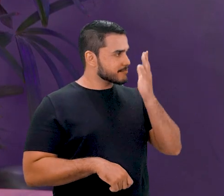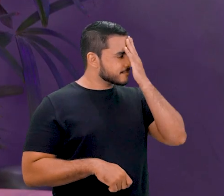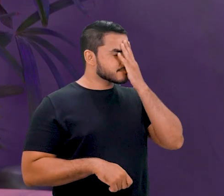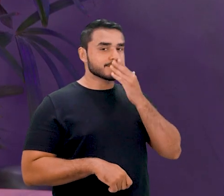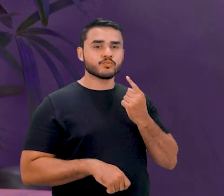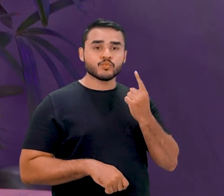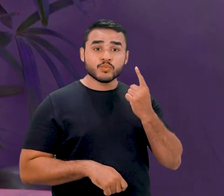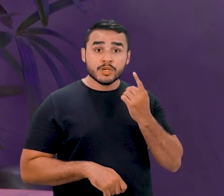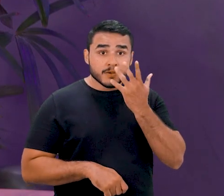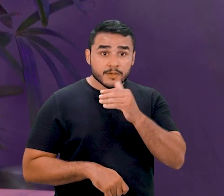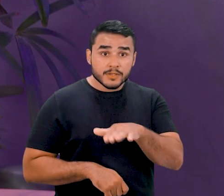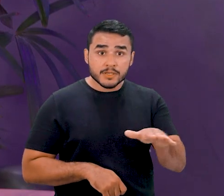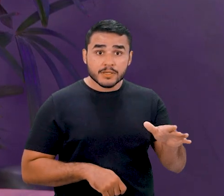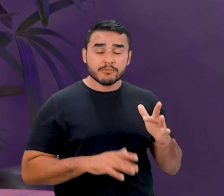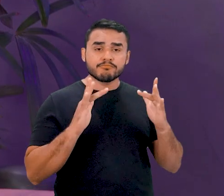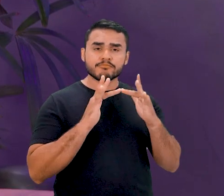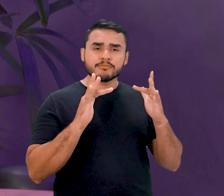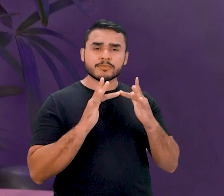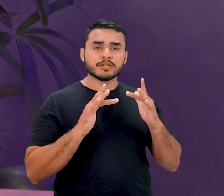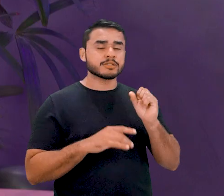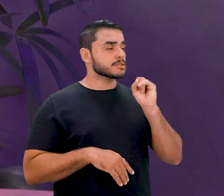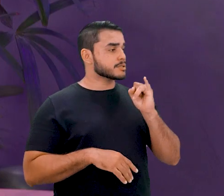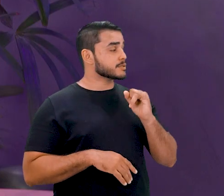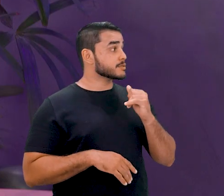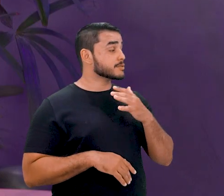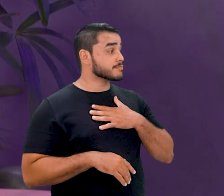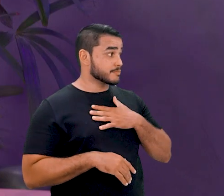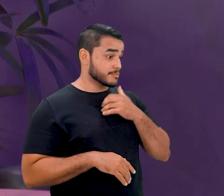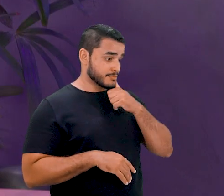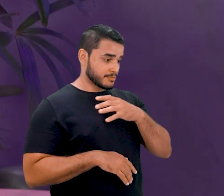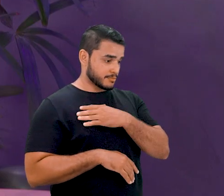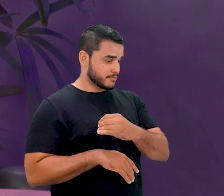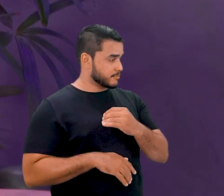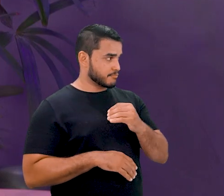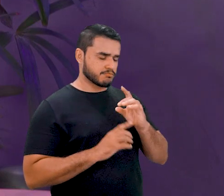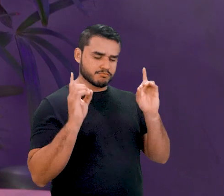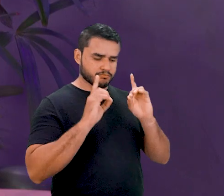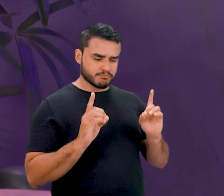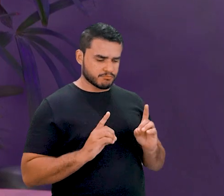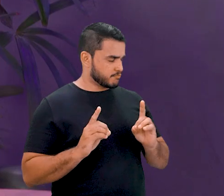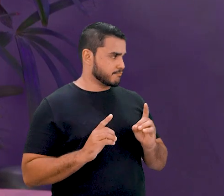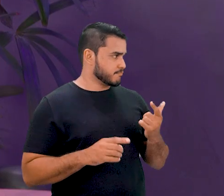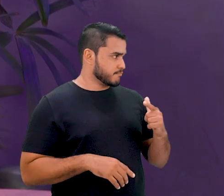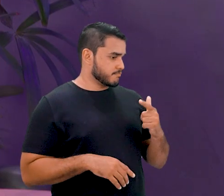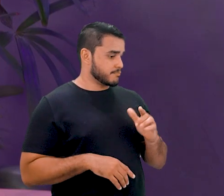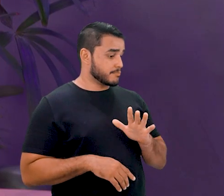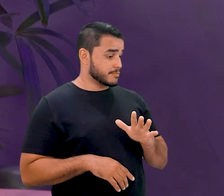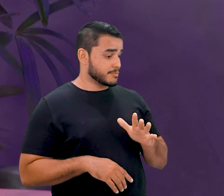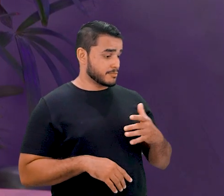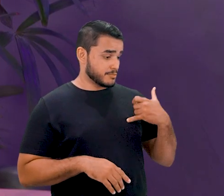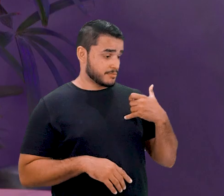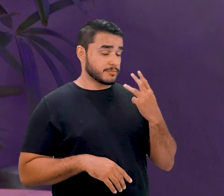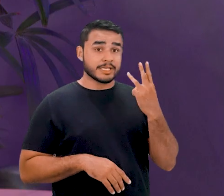uma criança aprende a conviver com crianças com deficiência, minha filha não é uma criança com deficiência, mas ela com 3 anos, ela vai